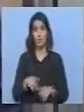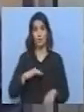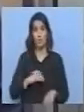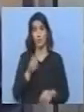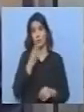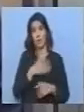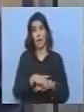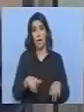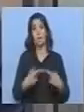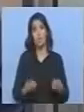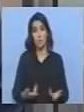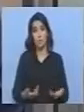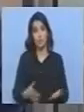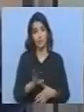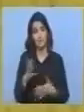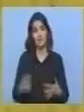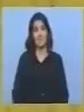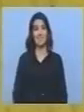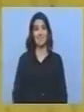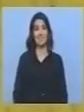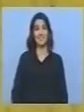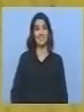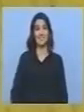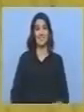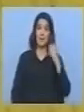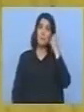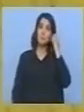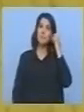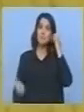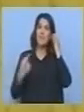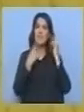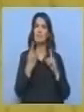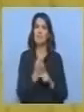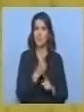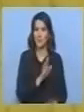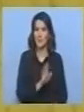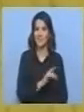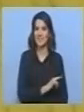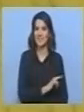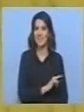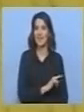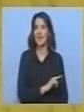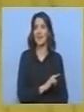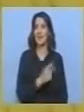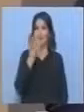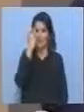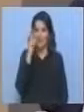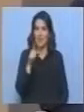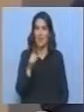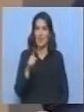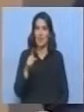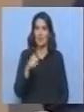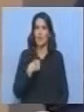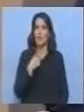depois é um aborrecimento. Não é? O Amílcar disse uma coisa, peço desculpa, o Amílcar disse uma coisa que me fez lembrar que eu não disse